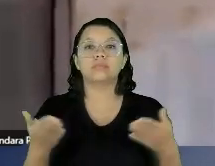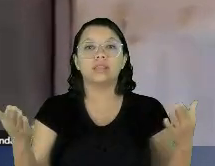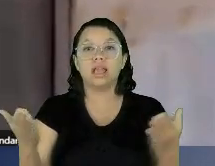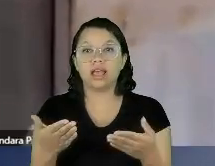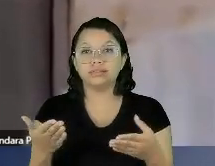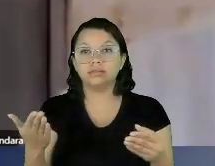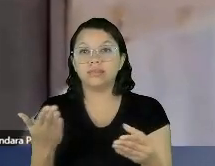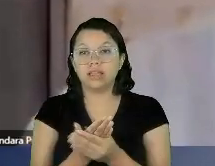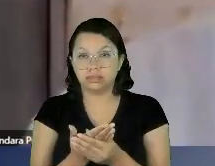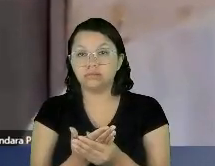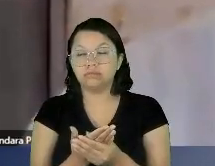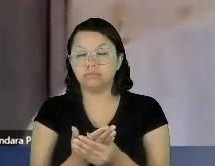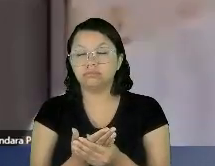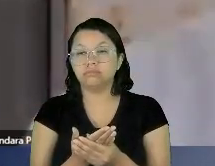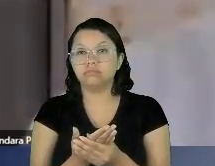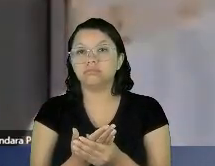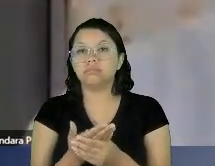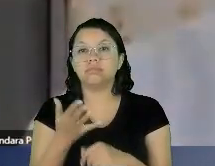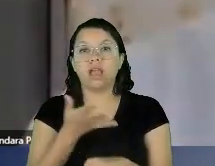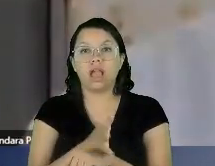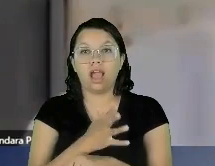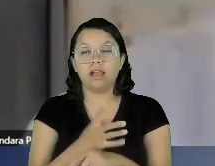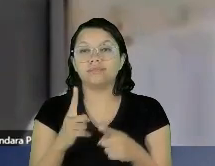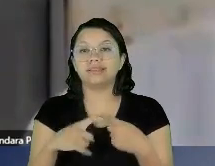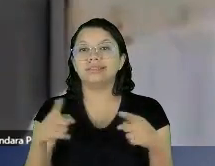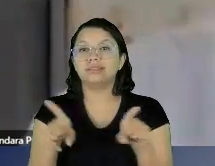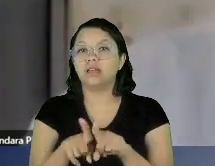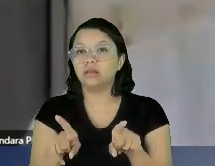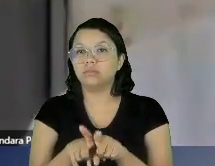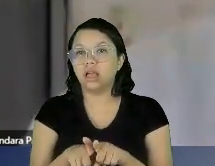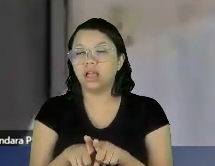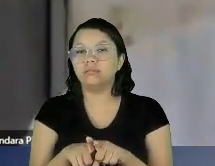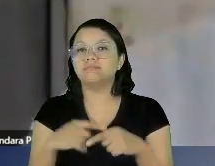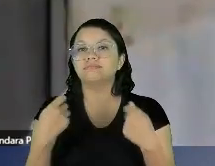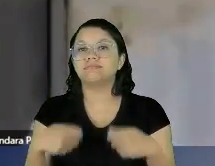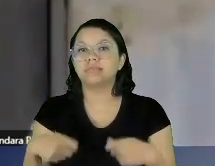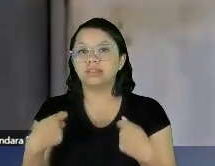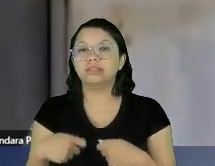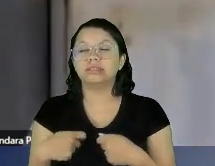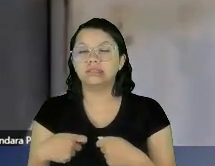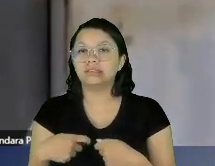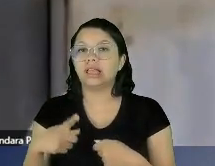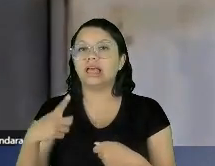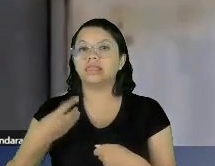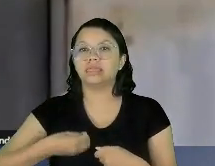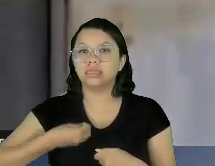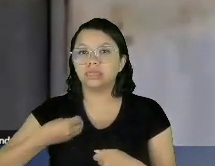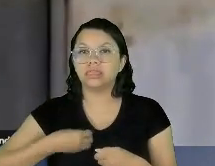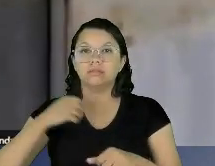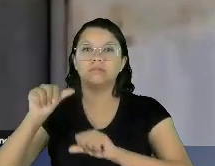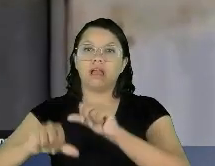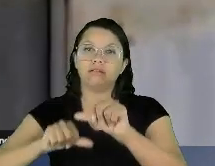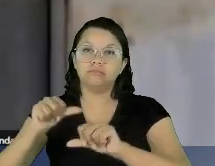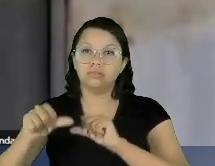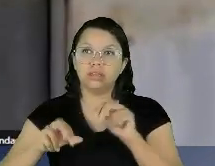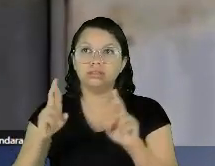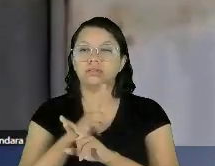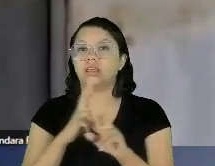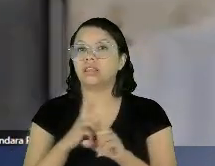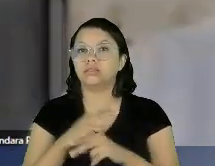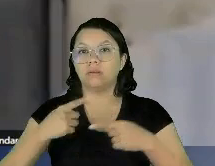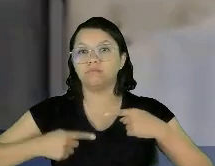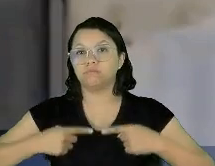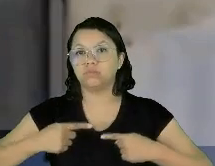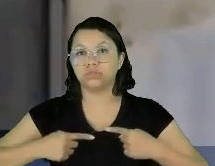Pronto. Essa é uma ação prática, mas que também precisa existir uma